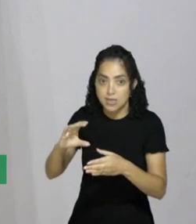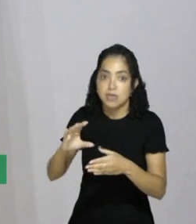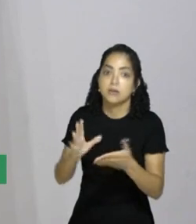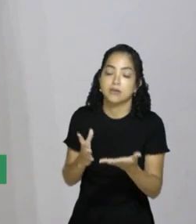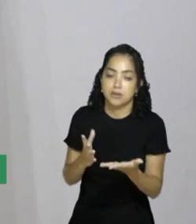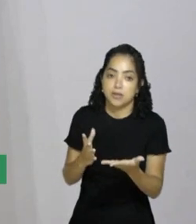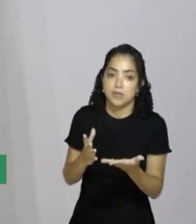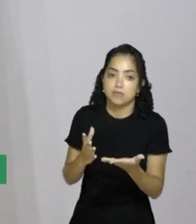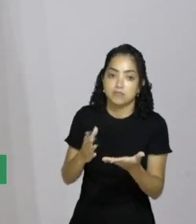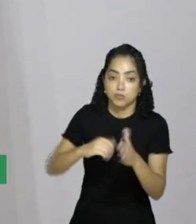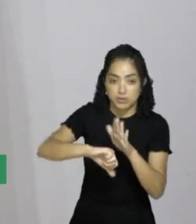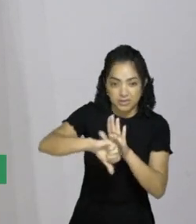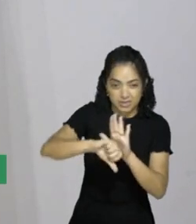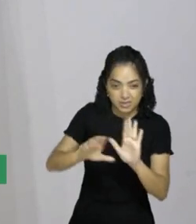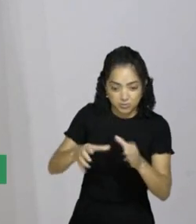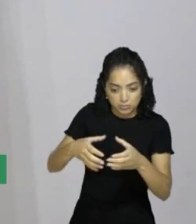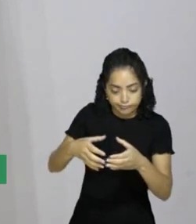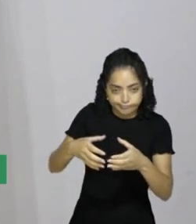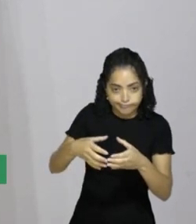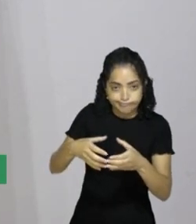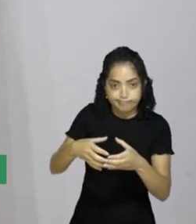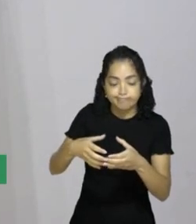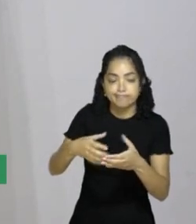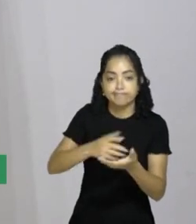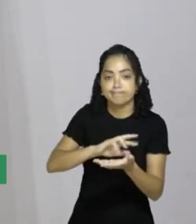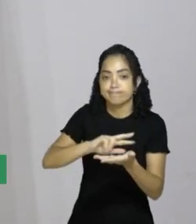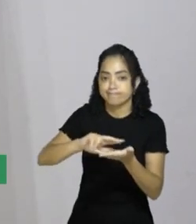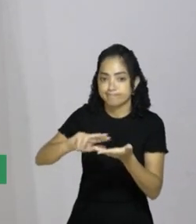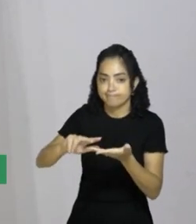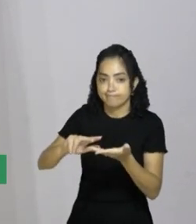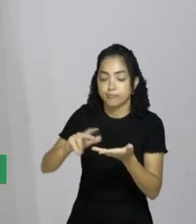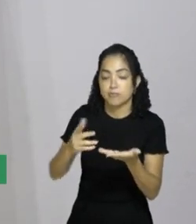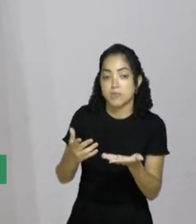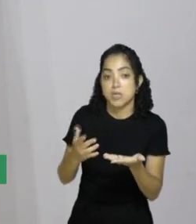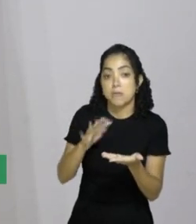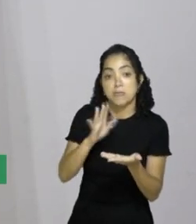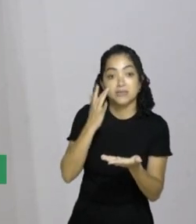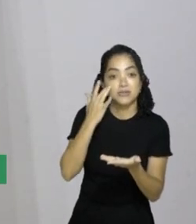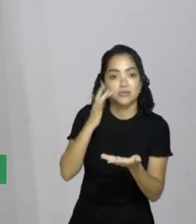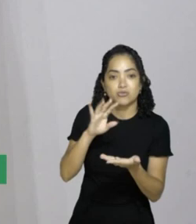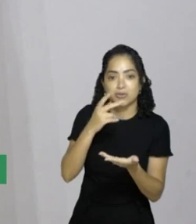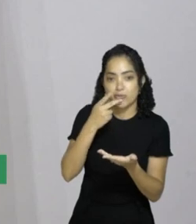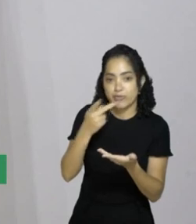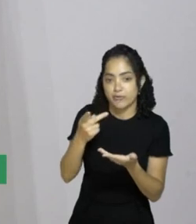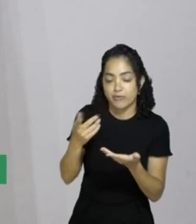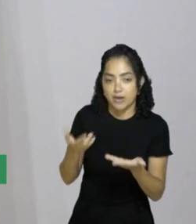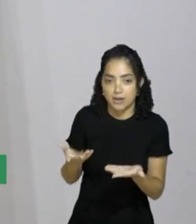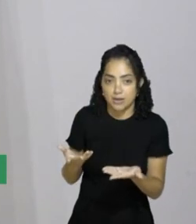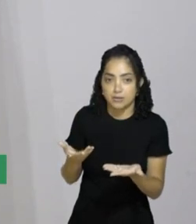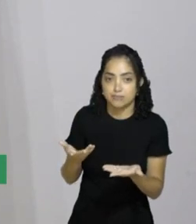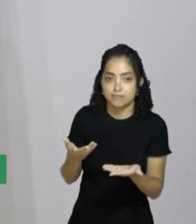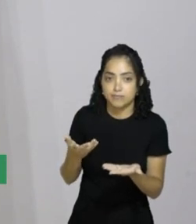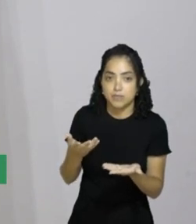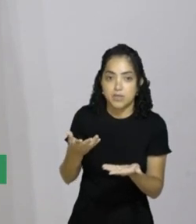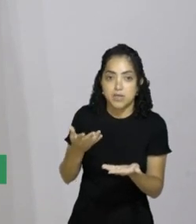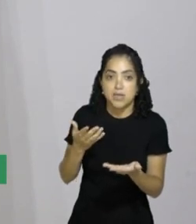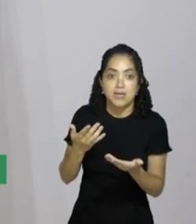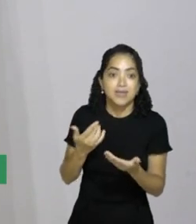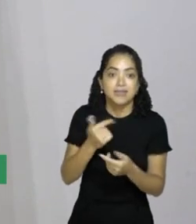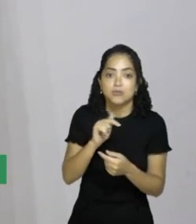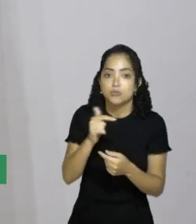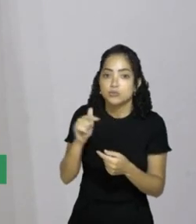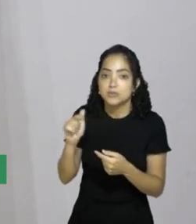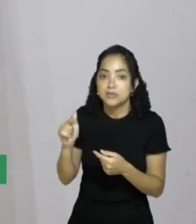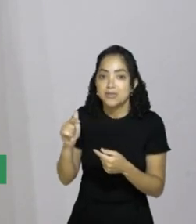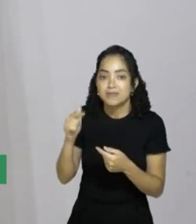PCC E por aí vai ele não sabe do que tá falando ele não tem noção